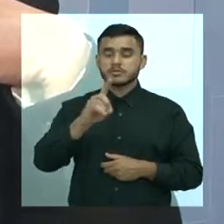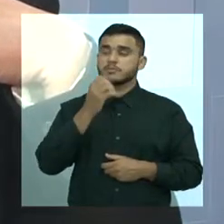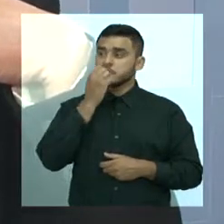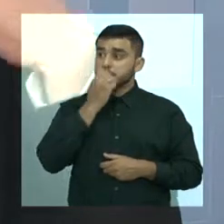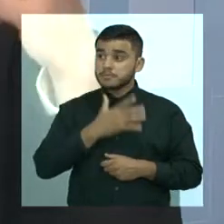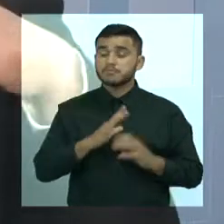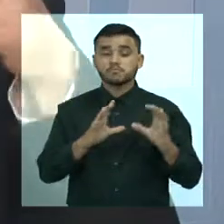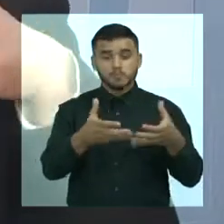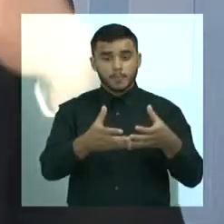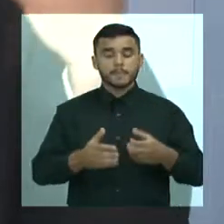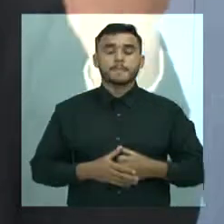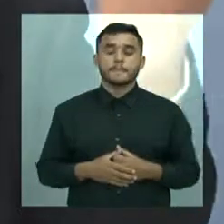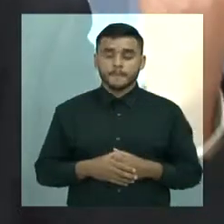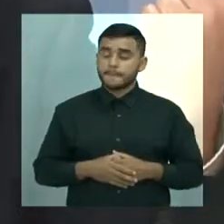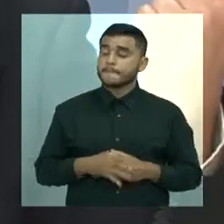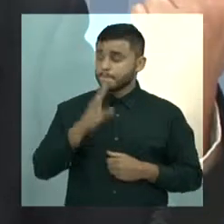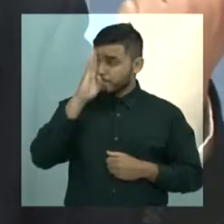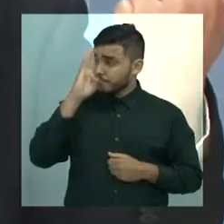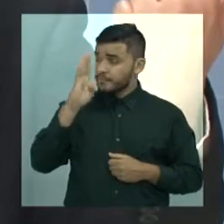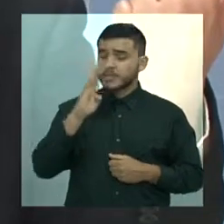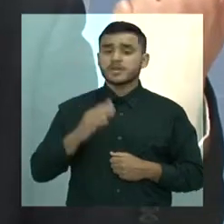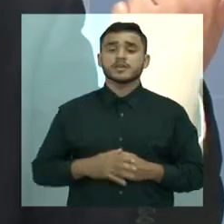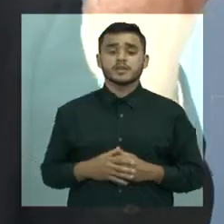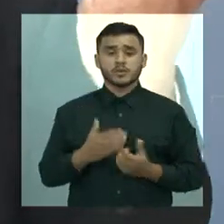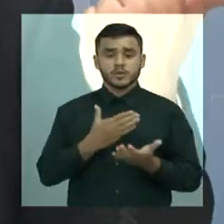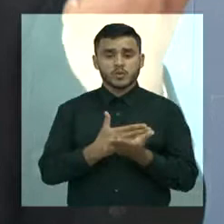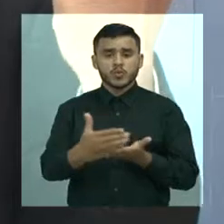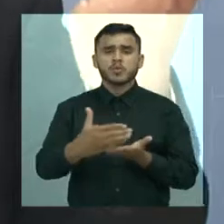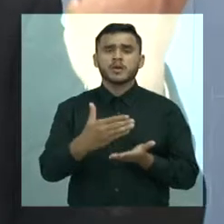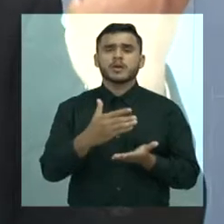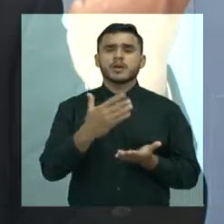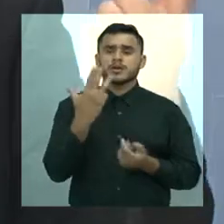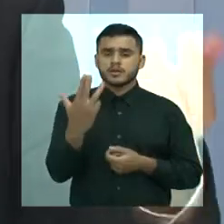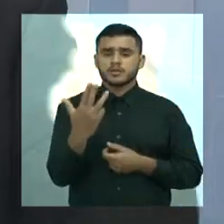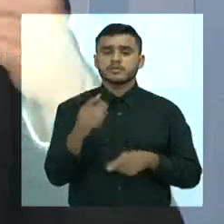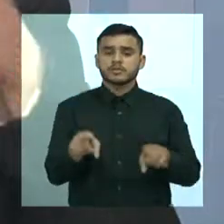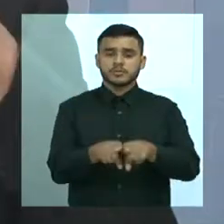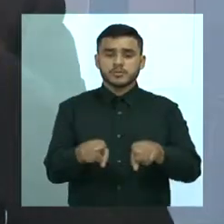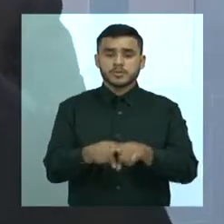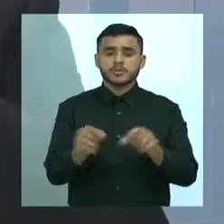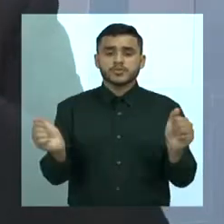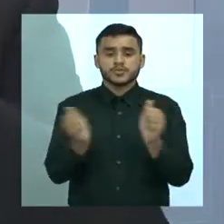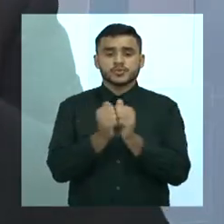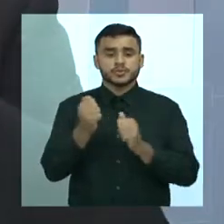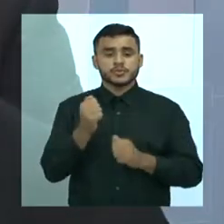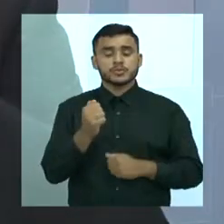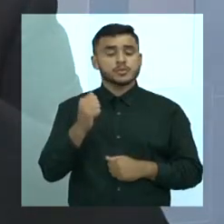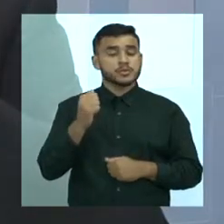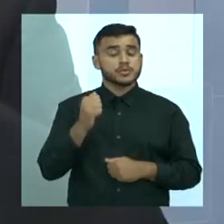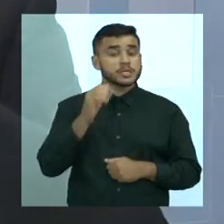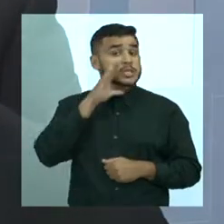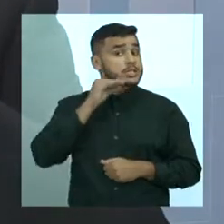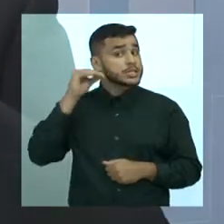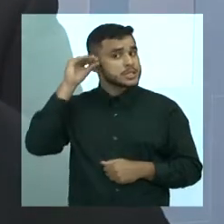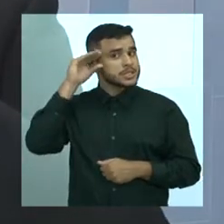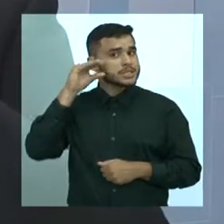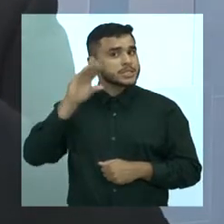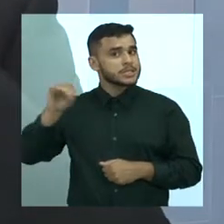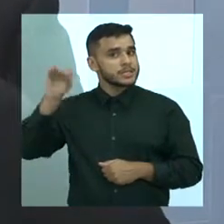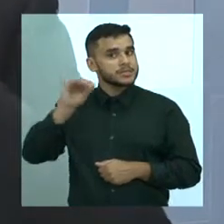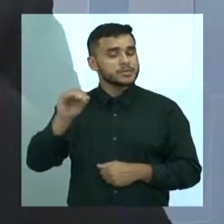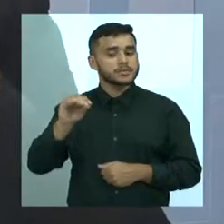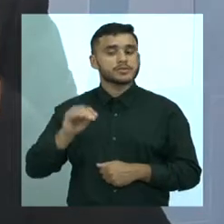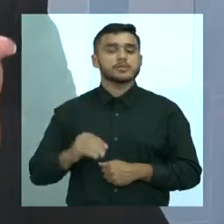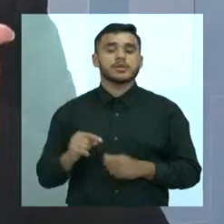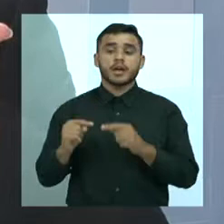espaço, mas principalmente no começo do governo Lula, em função de Ciro Gomes. Só depois que o mesmo assume como